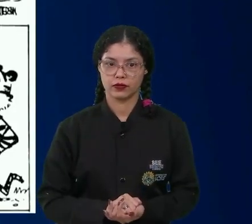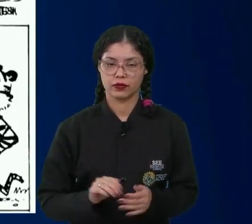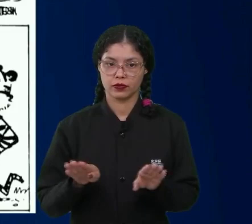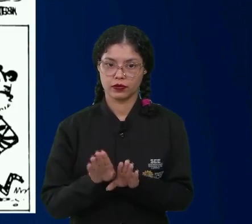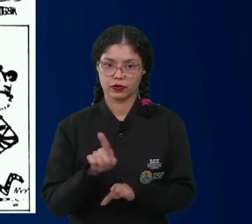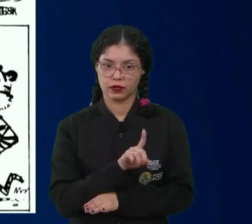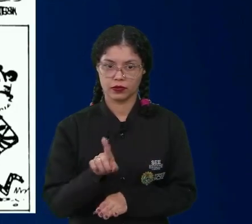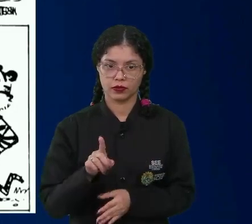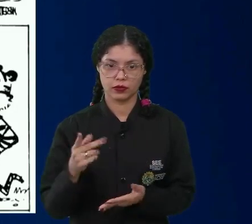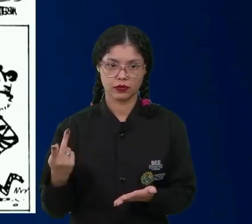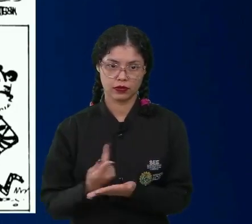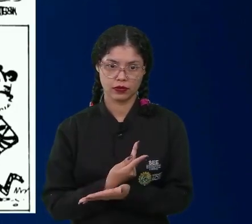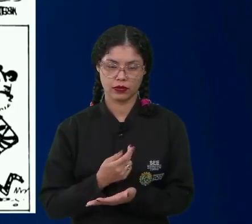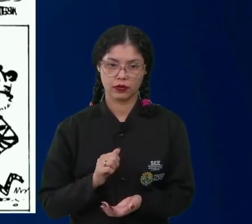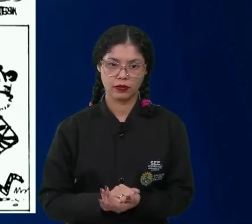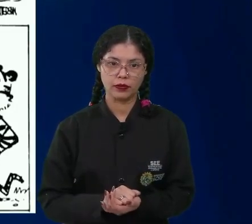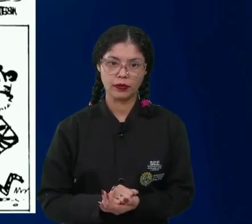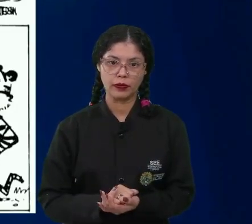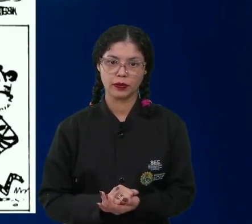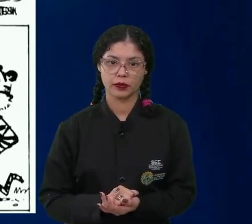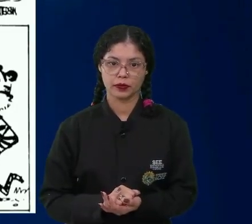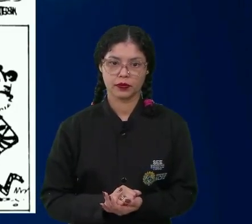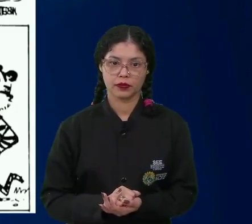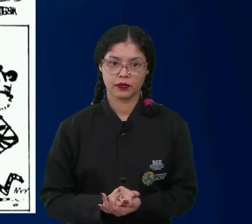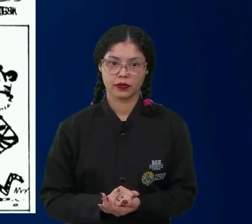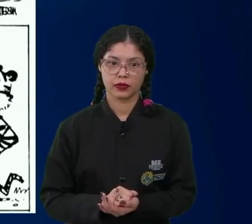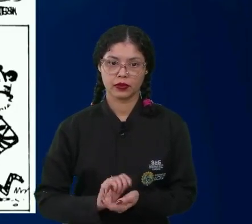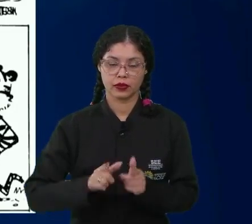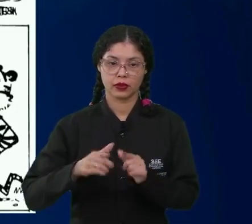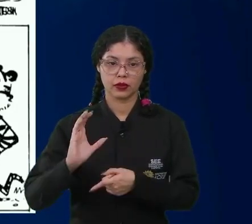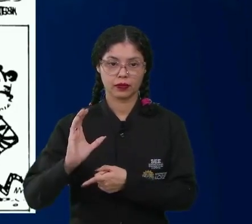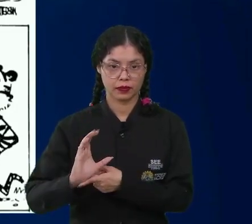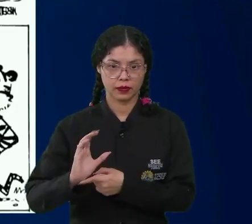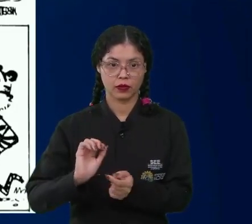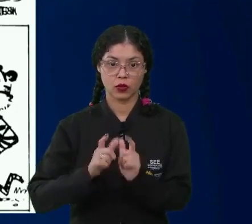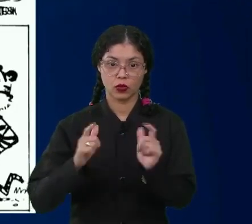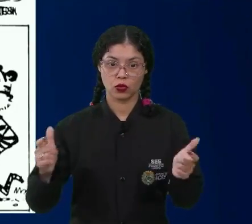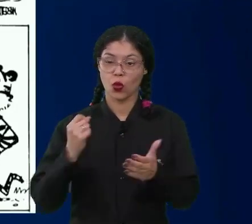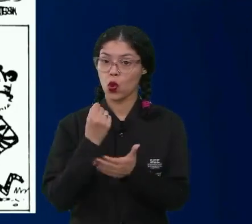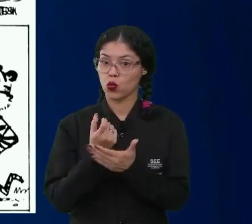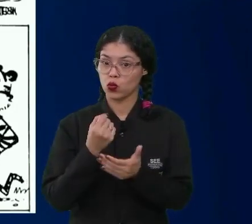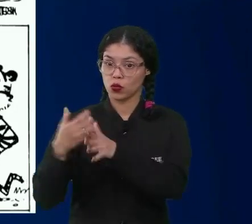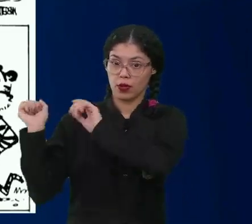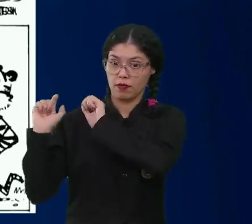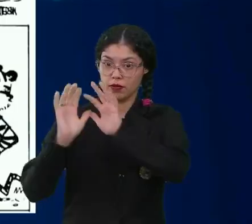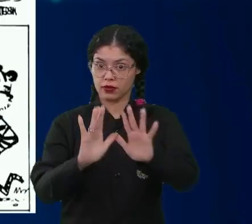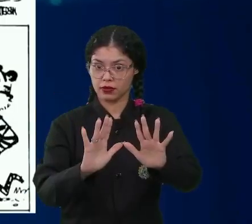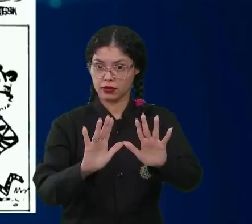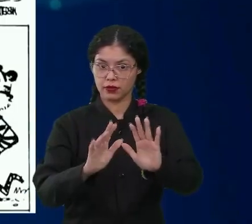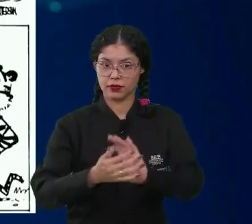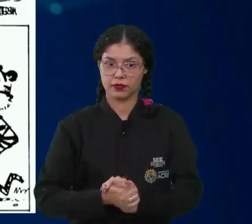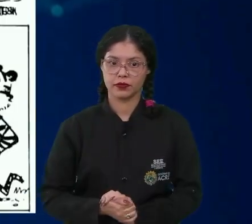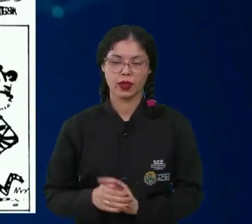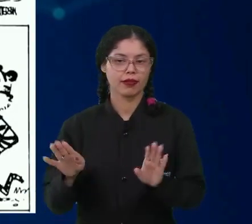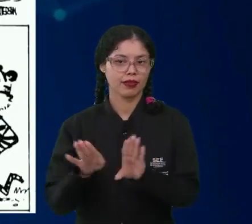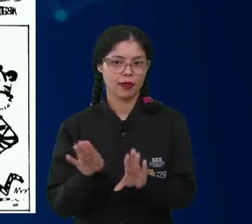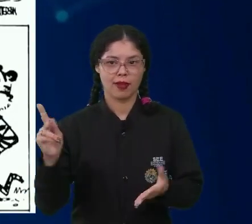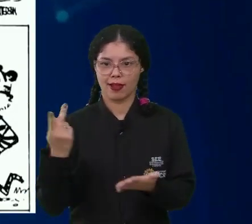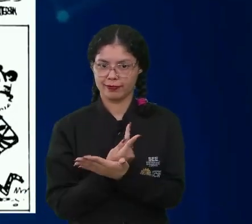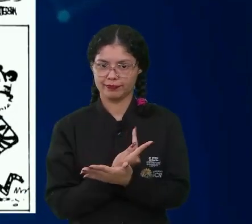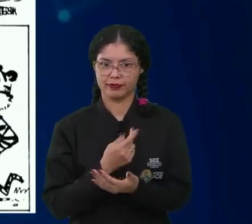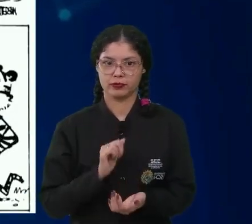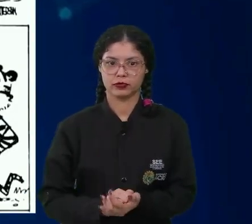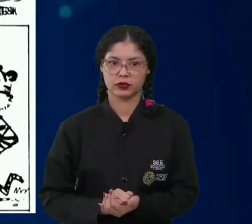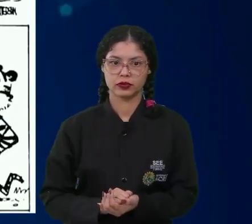Também não, opção incorreta. Letra C, aumento do consumo de massa? Também